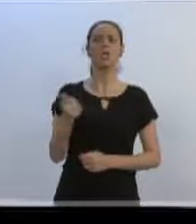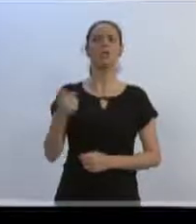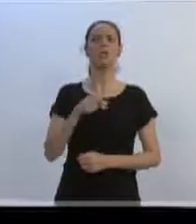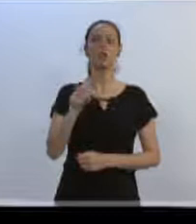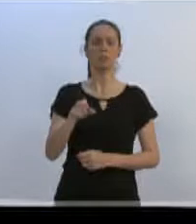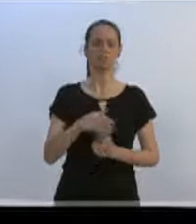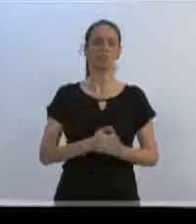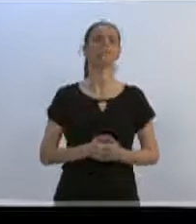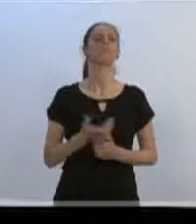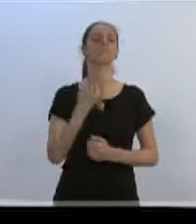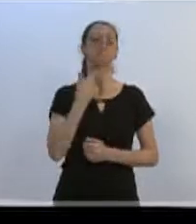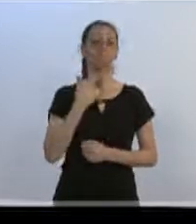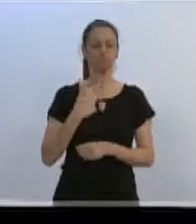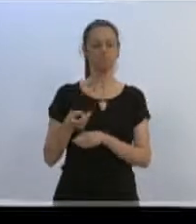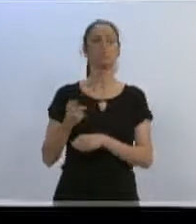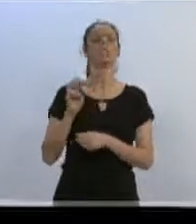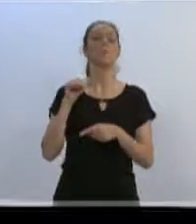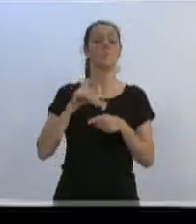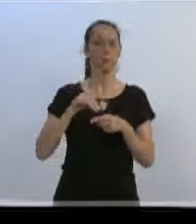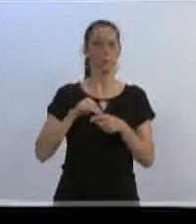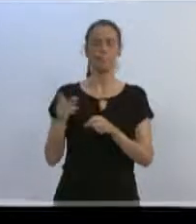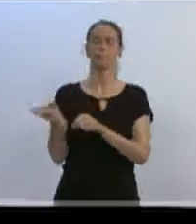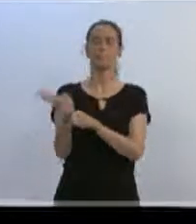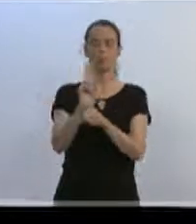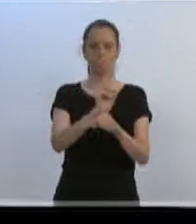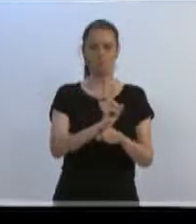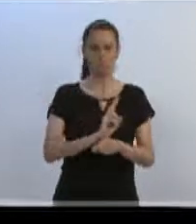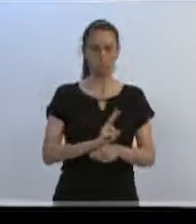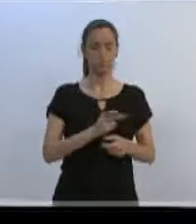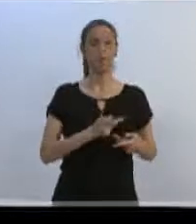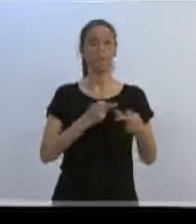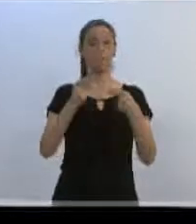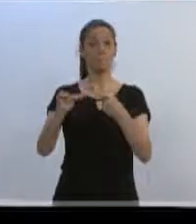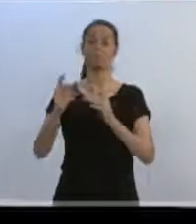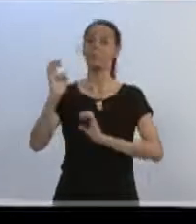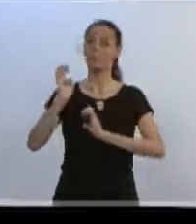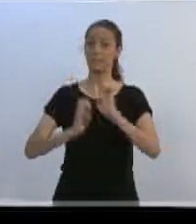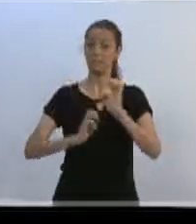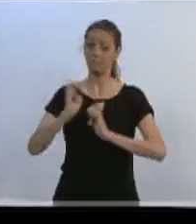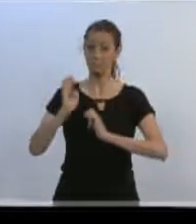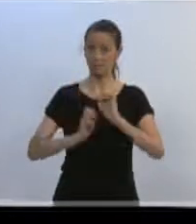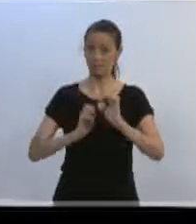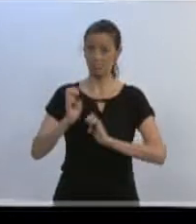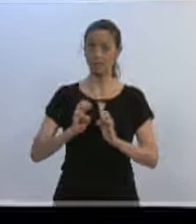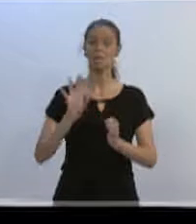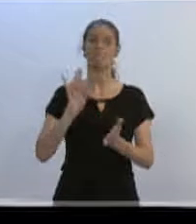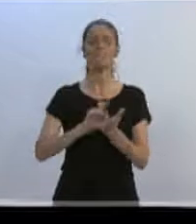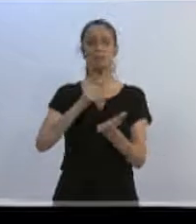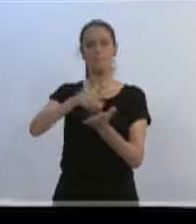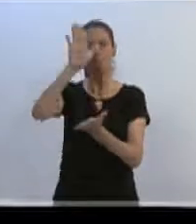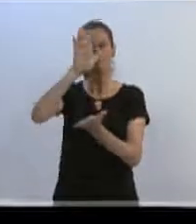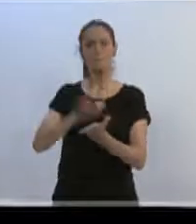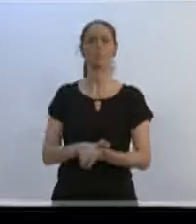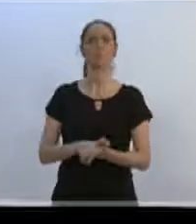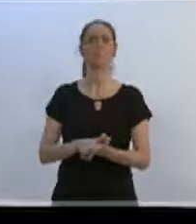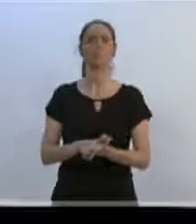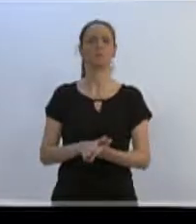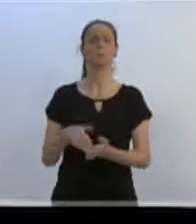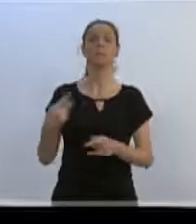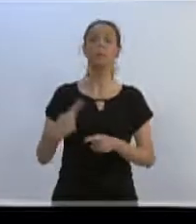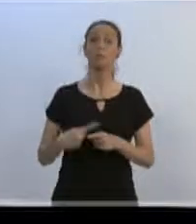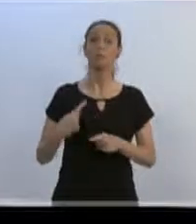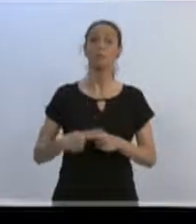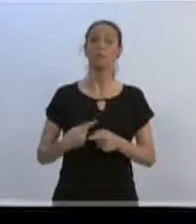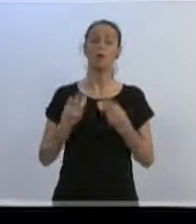quero que a fiscalização do município vá nessa empresa e alto e ela porque o